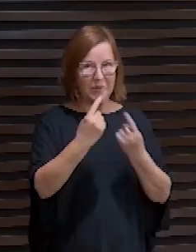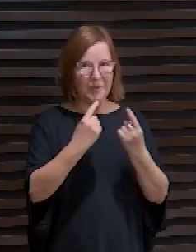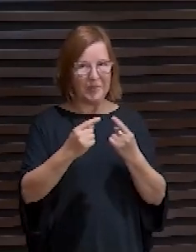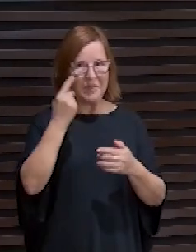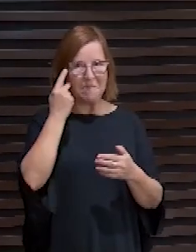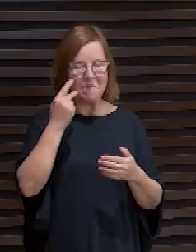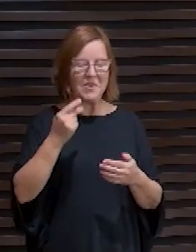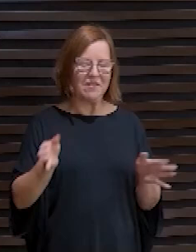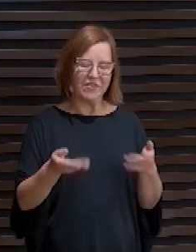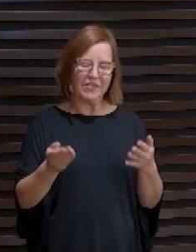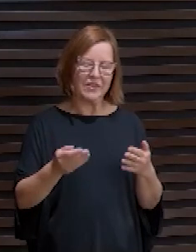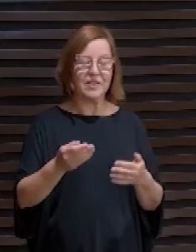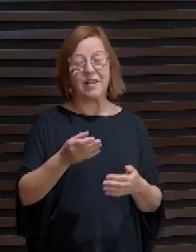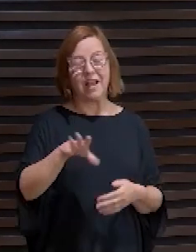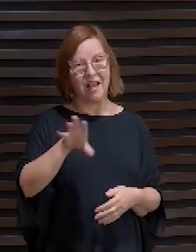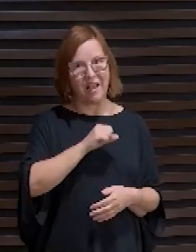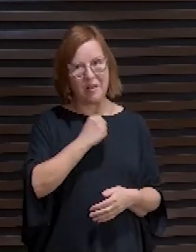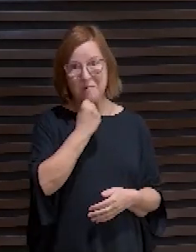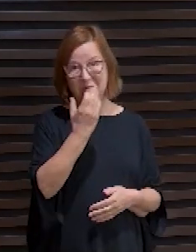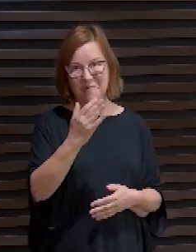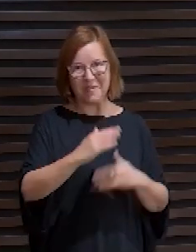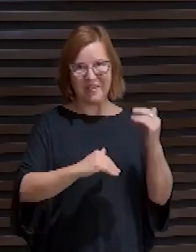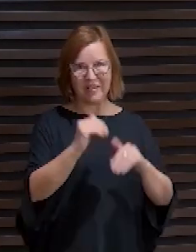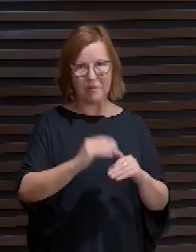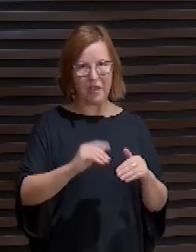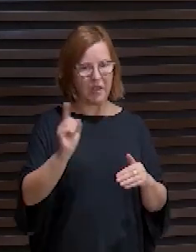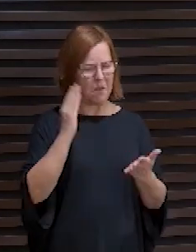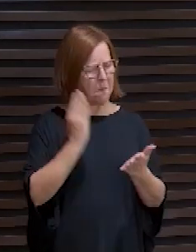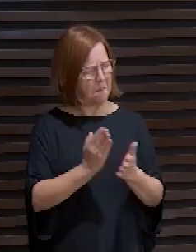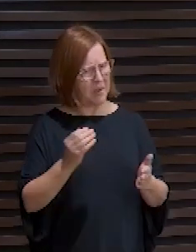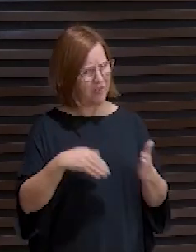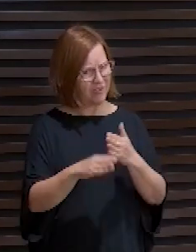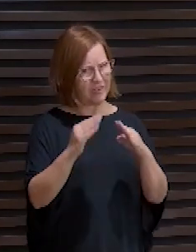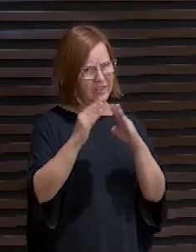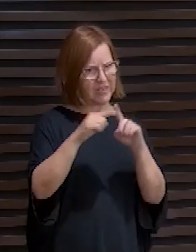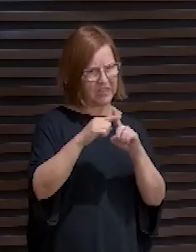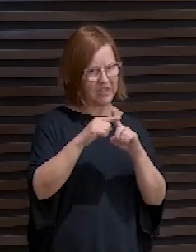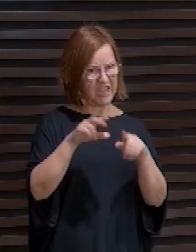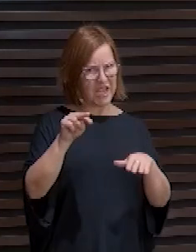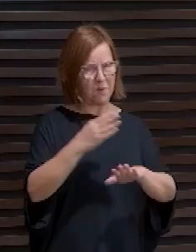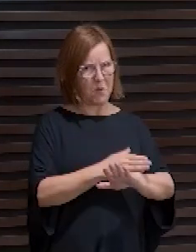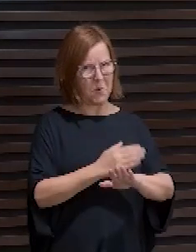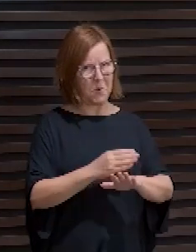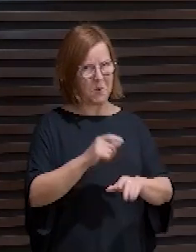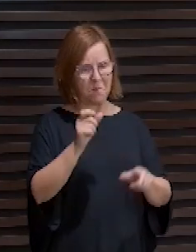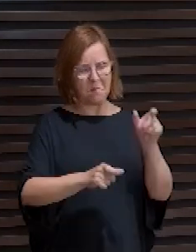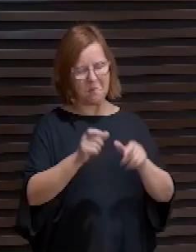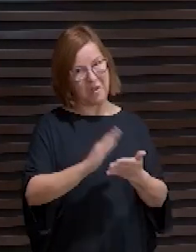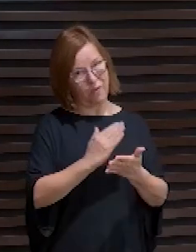boas obras. Não deixemos de congregar-nos, como é costume de alguns.